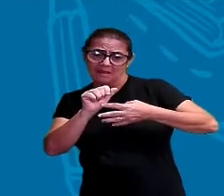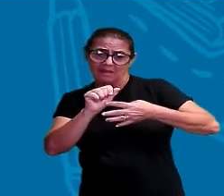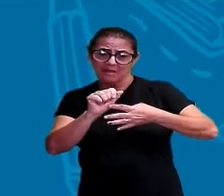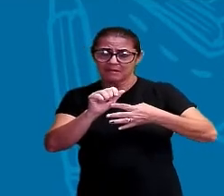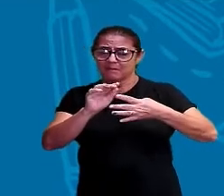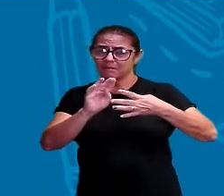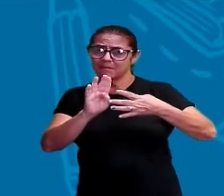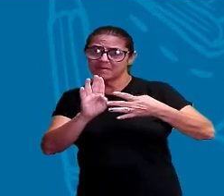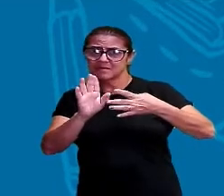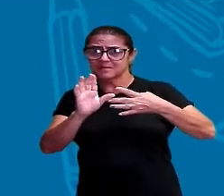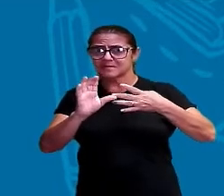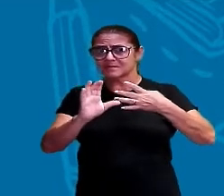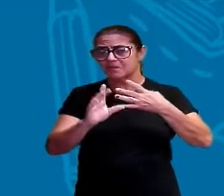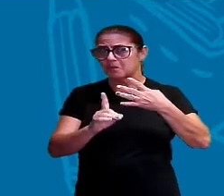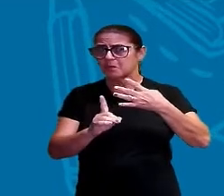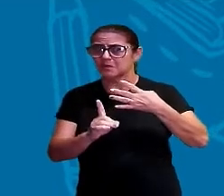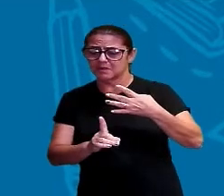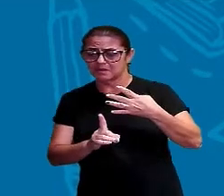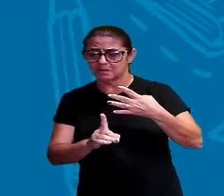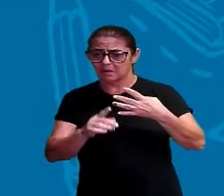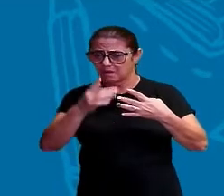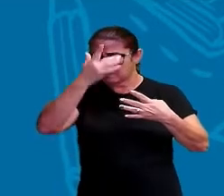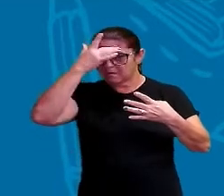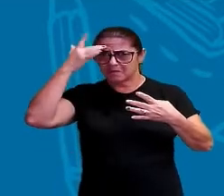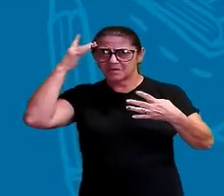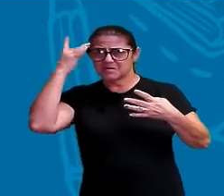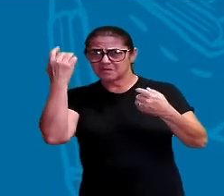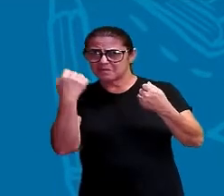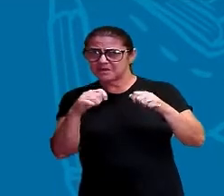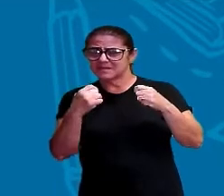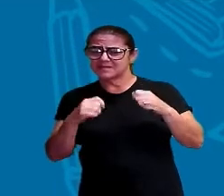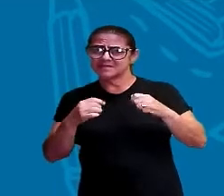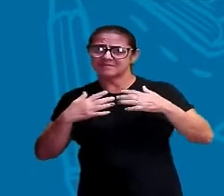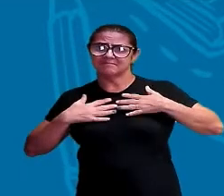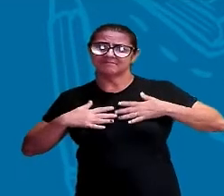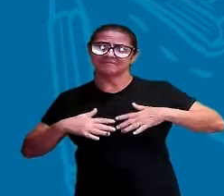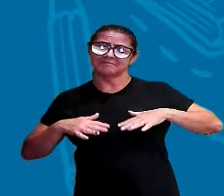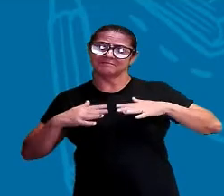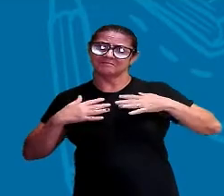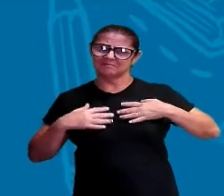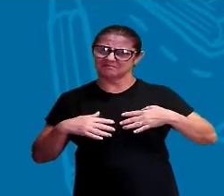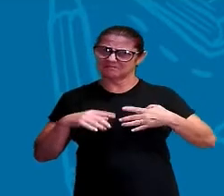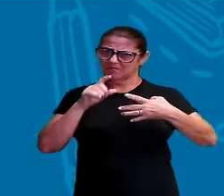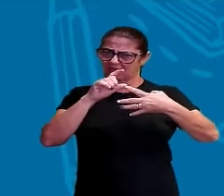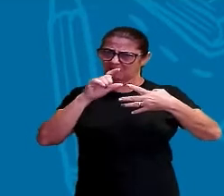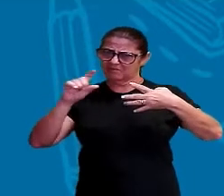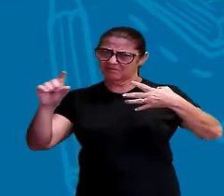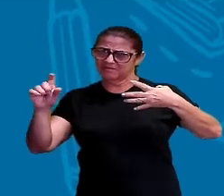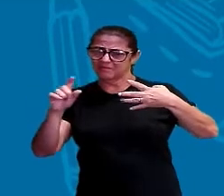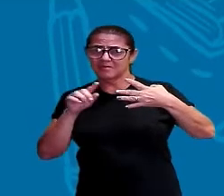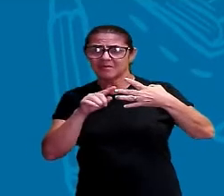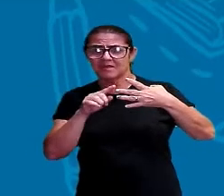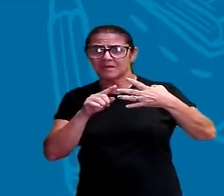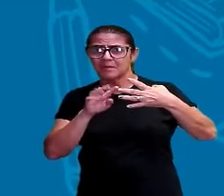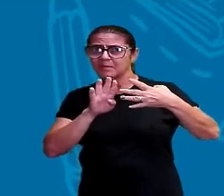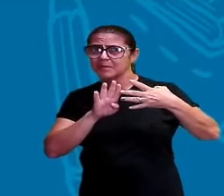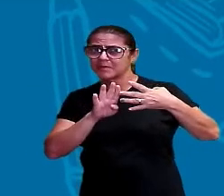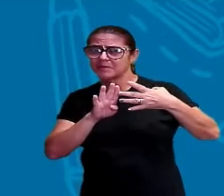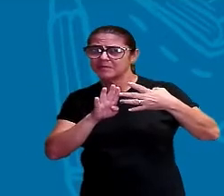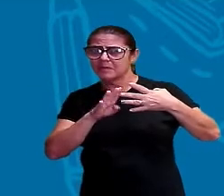relacionada a uma pessoa que precisa relaxar, então uma frase I need some space, é isso. Letra B,